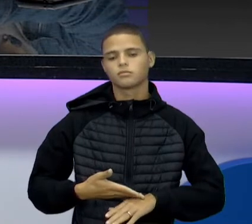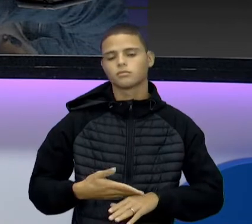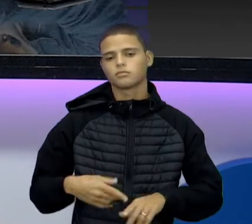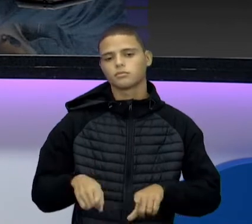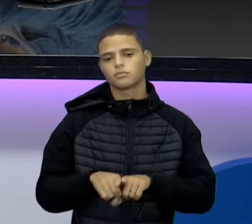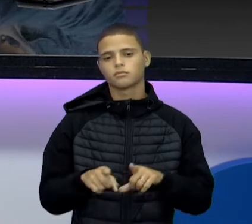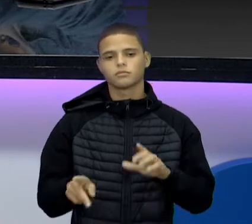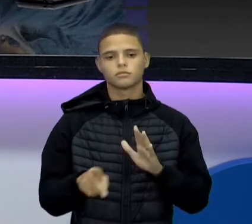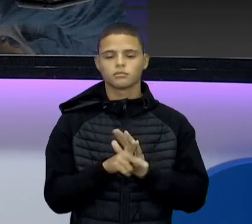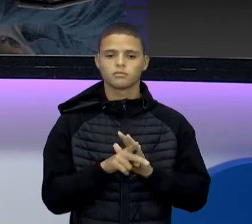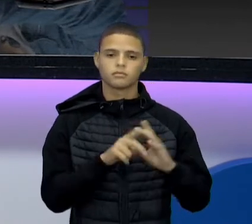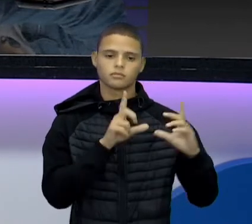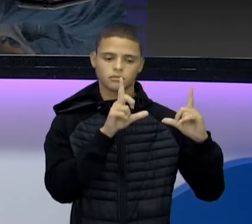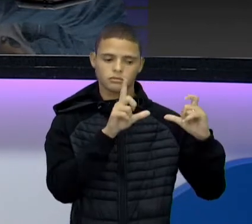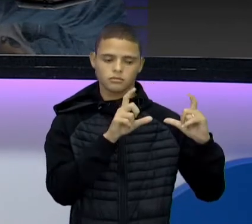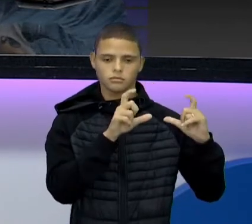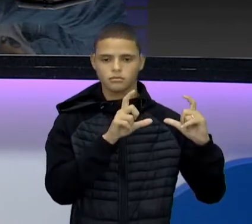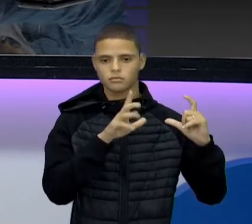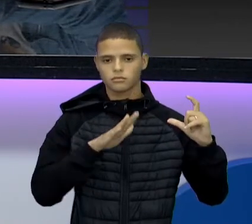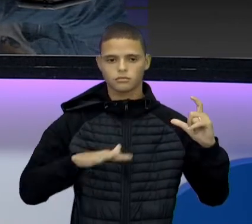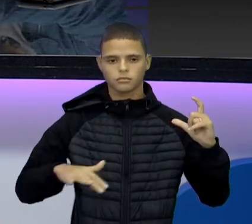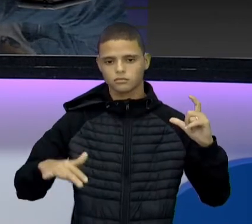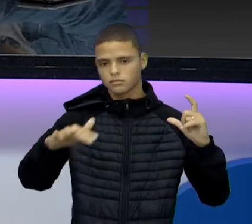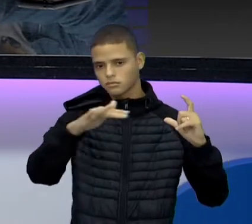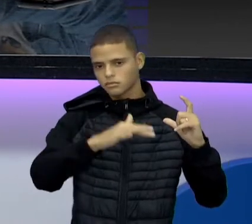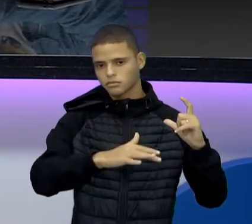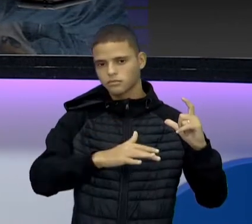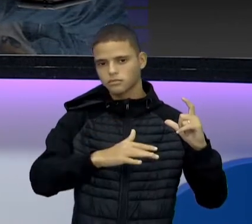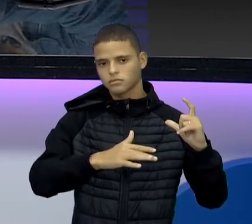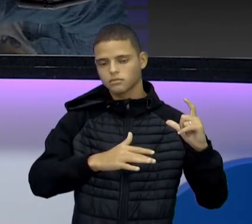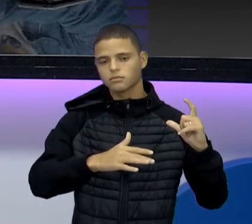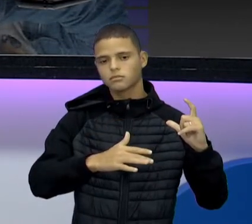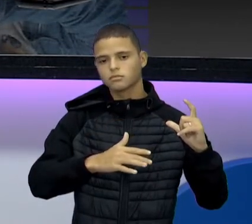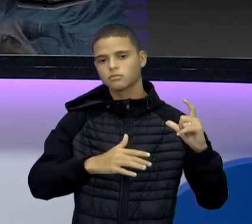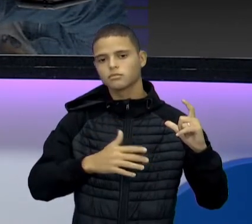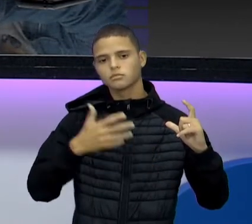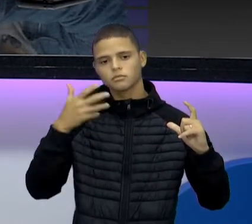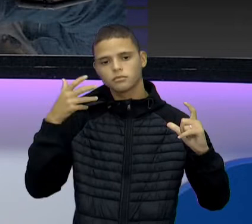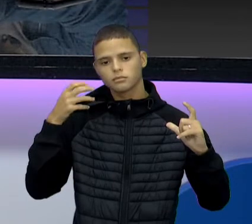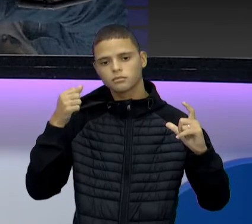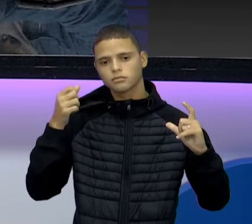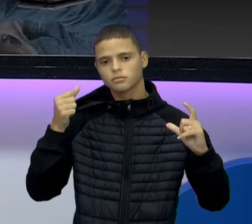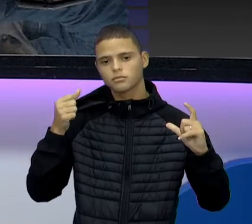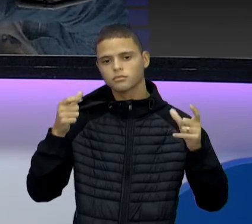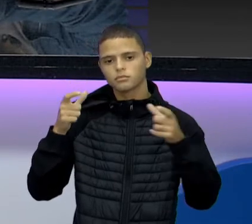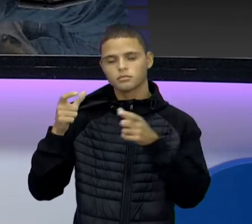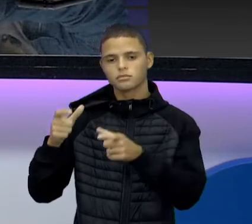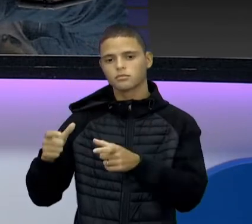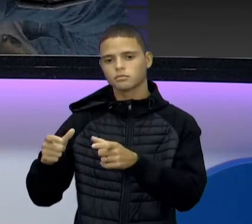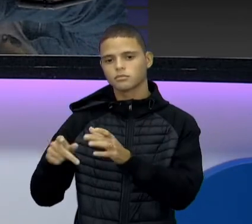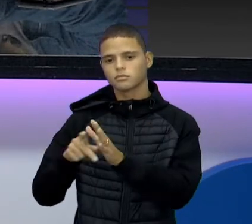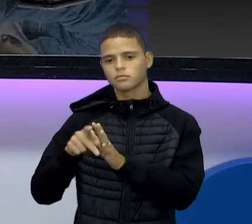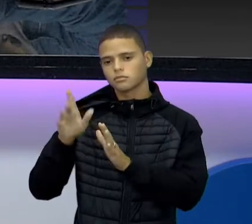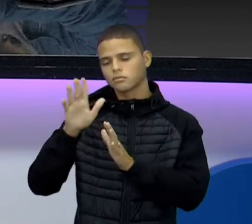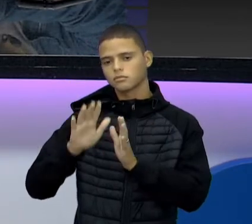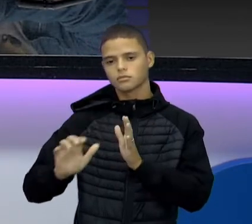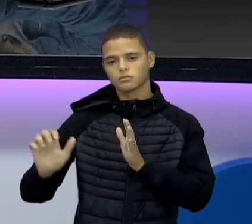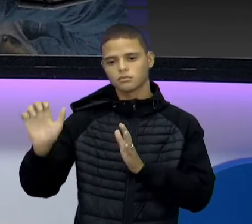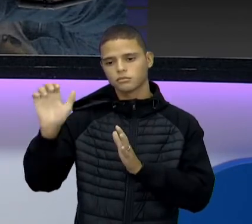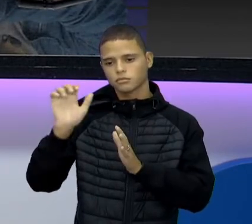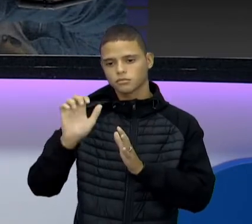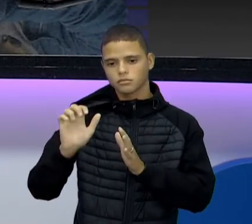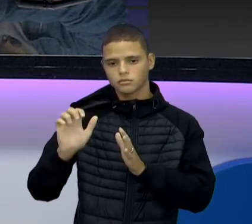própria foto de funcionários, todos caucasianos. Caucasiano se refere a uma região ali específica da Europa, em que eles